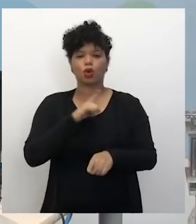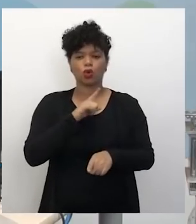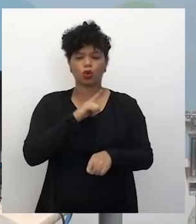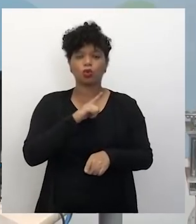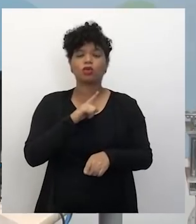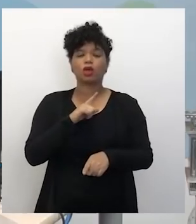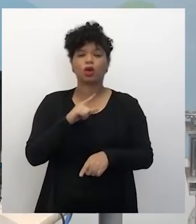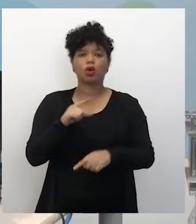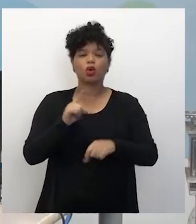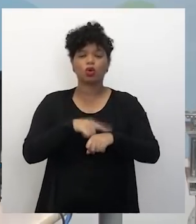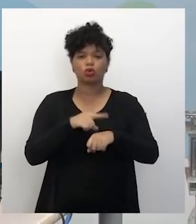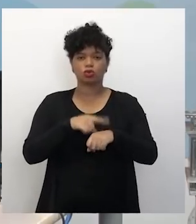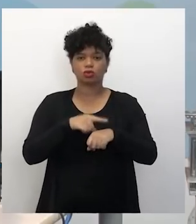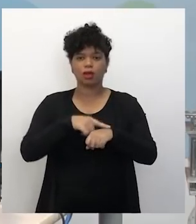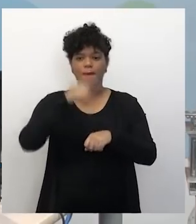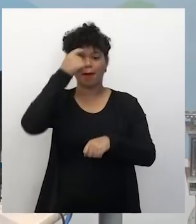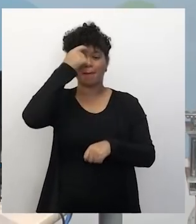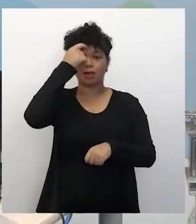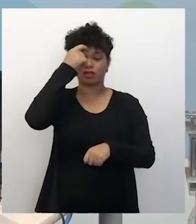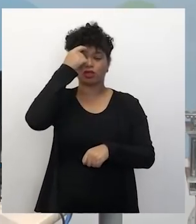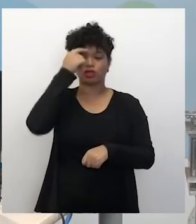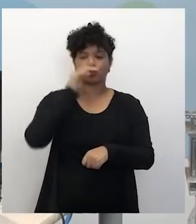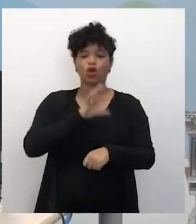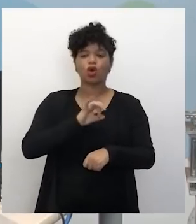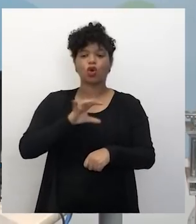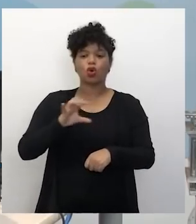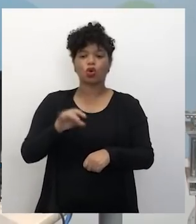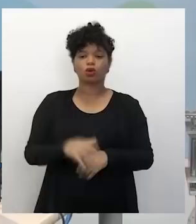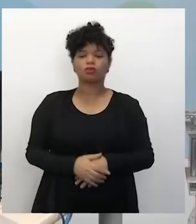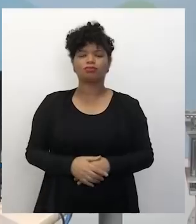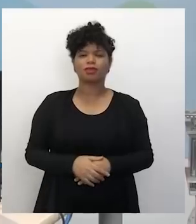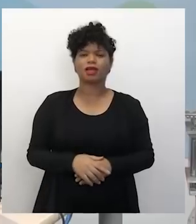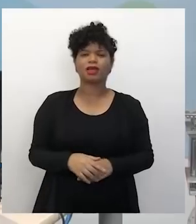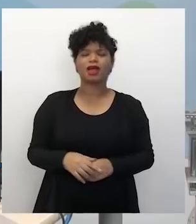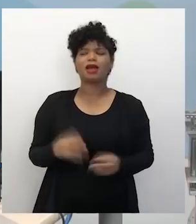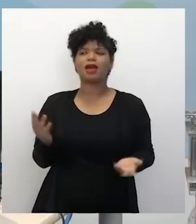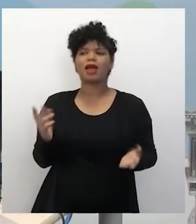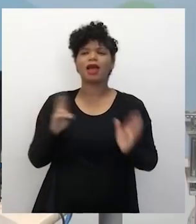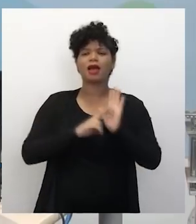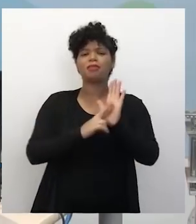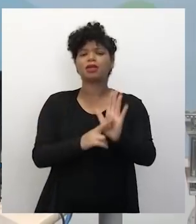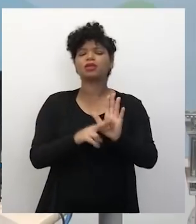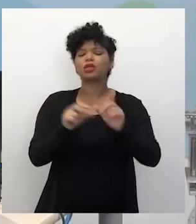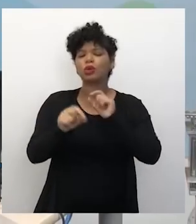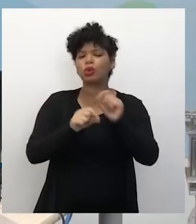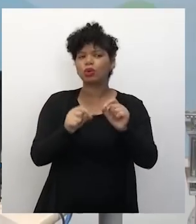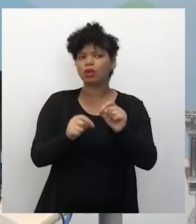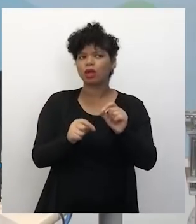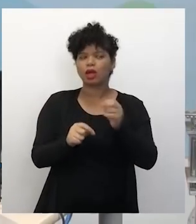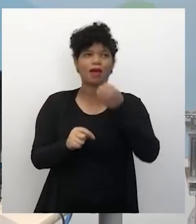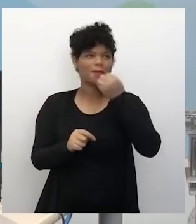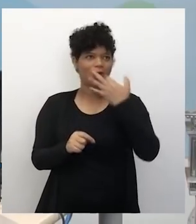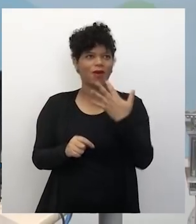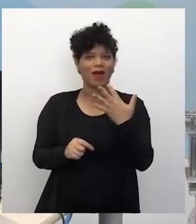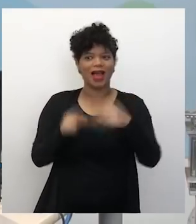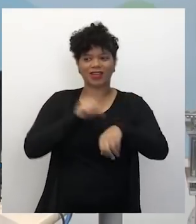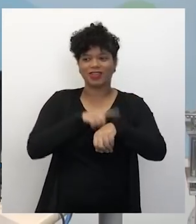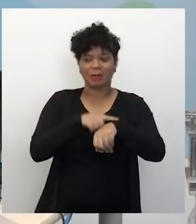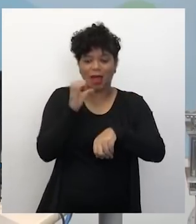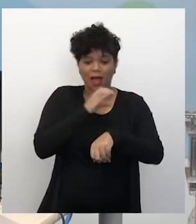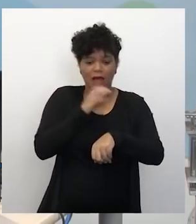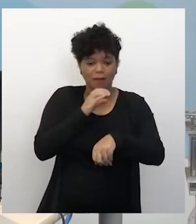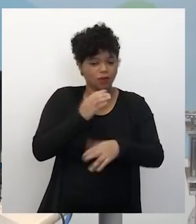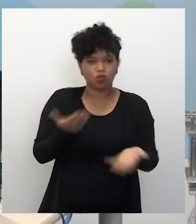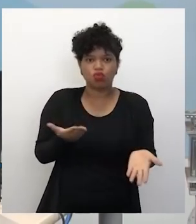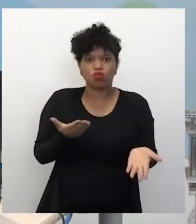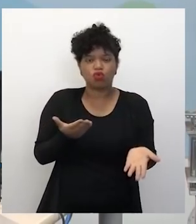tempo de cada um, na verdade, o que representa a situação. Se é uma situação legal, o tempo passa rápido, né? Se